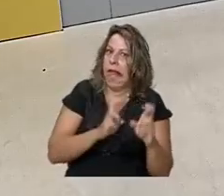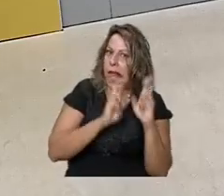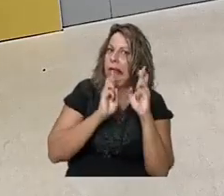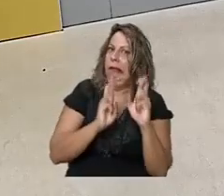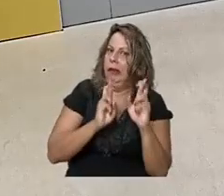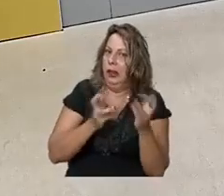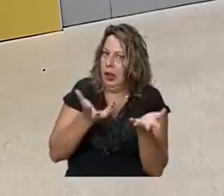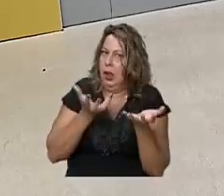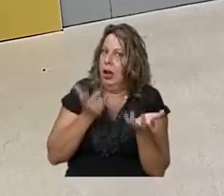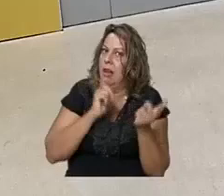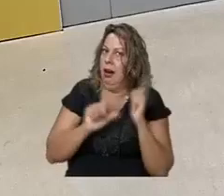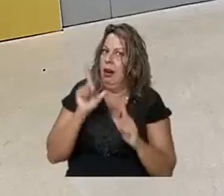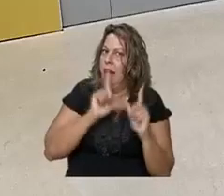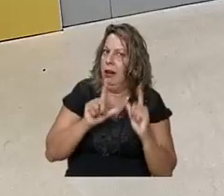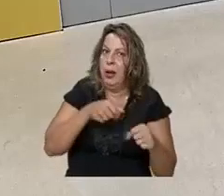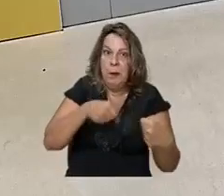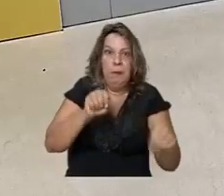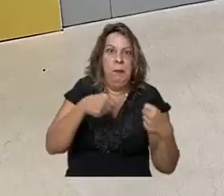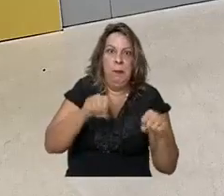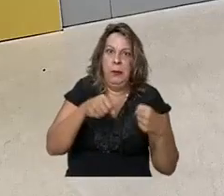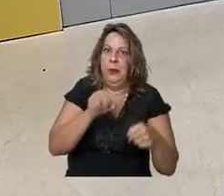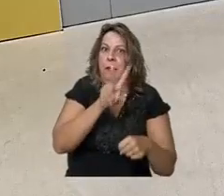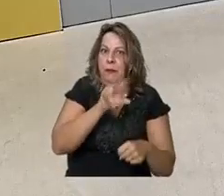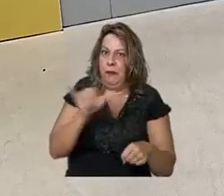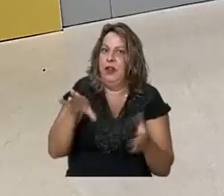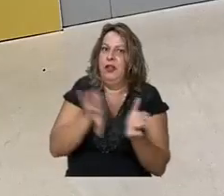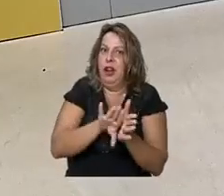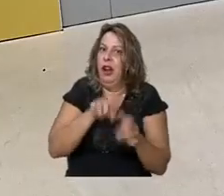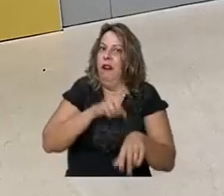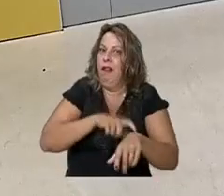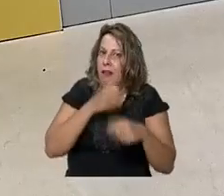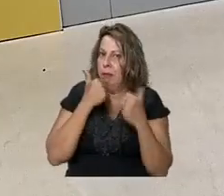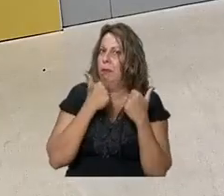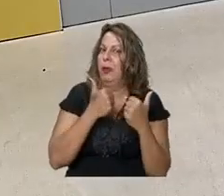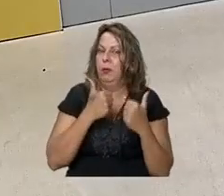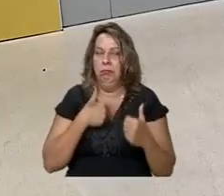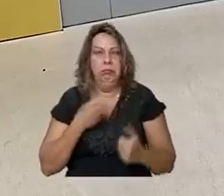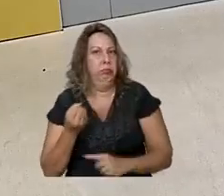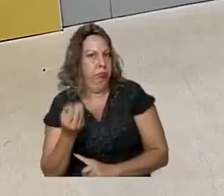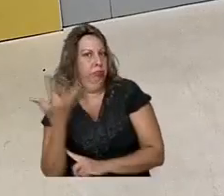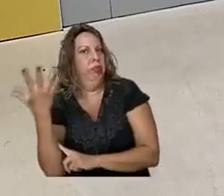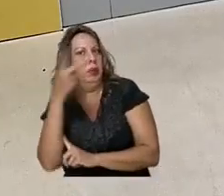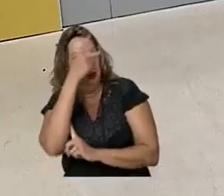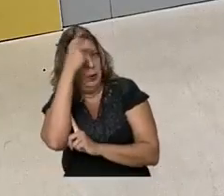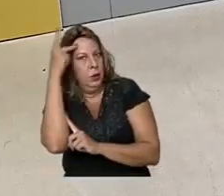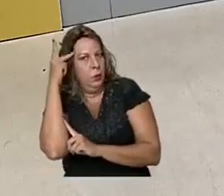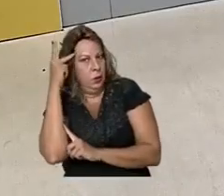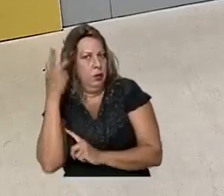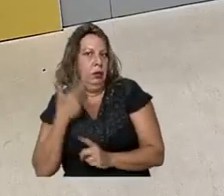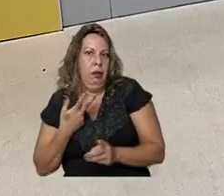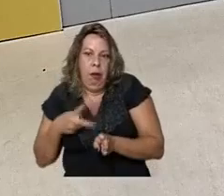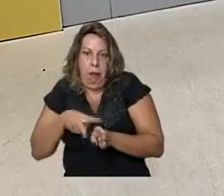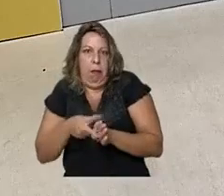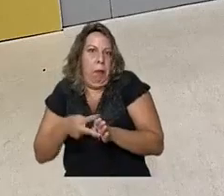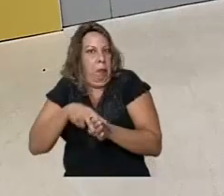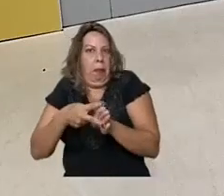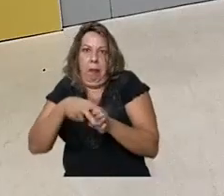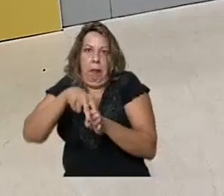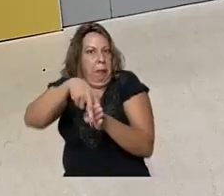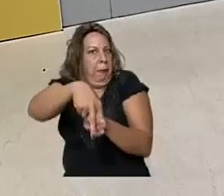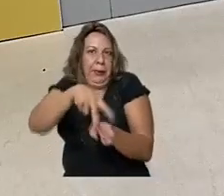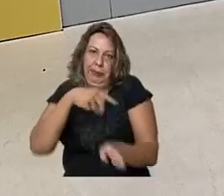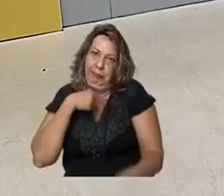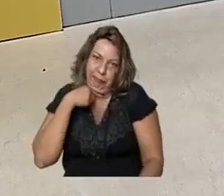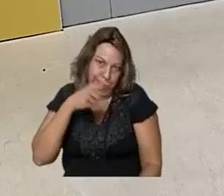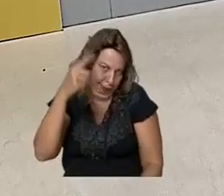torcida por um prêmio do Caju Cap e essa moto vai chegar numa boa hora, hein? Muita gente. Já não cabe todo mundo em cima da moto. Tá todo mundo agora